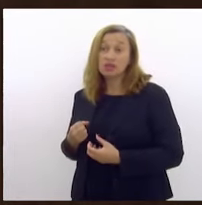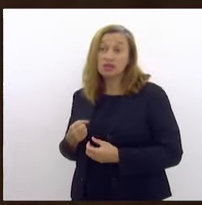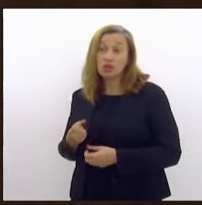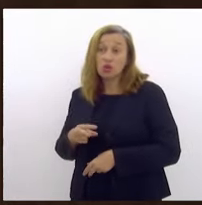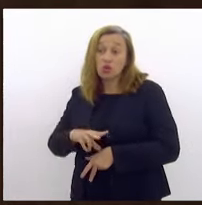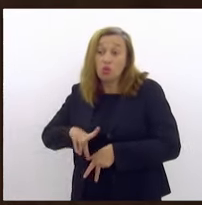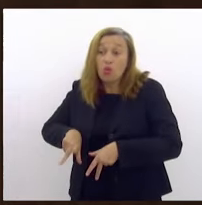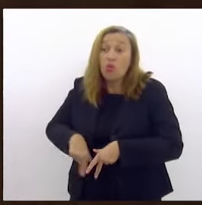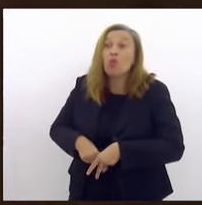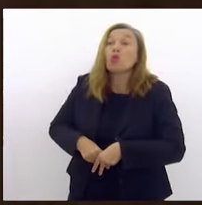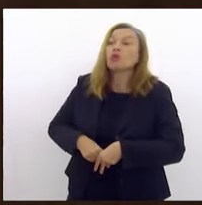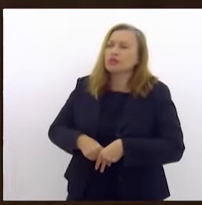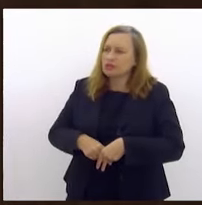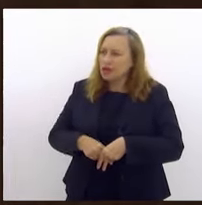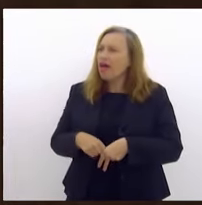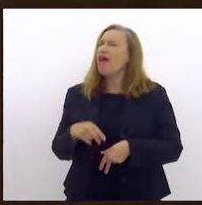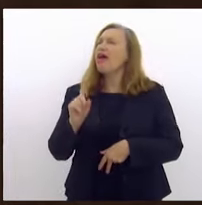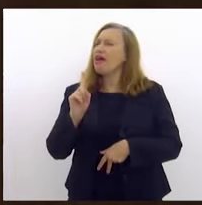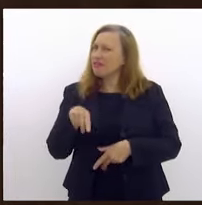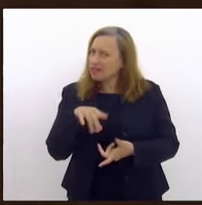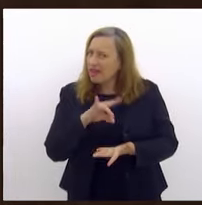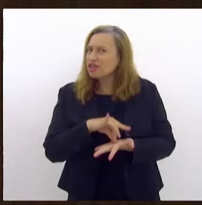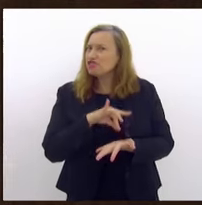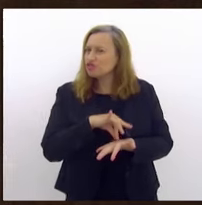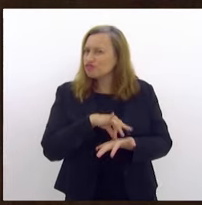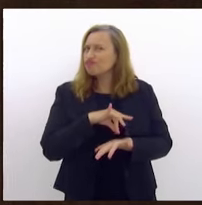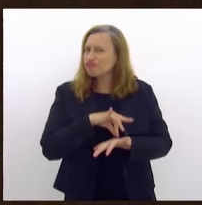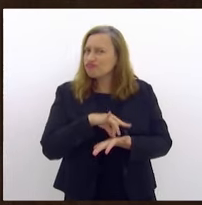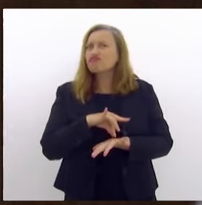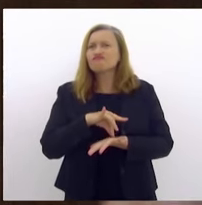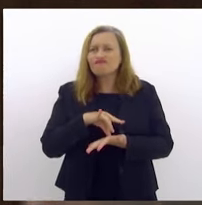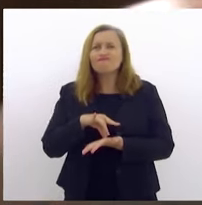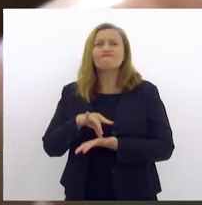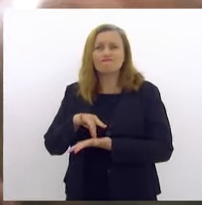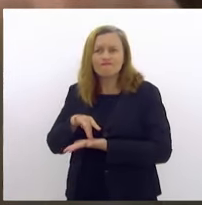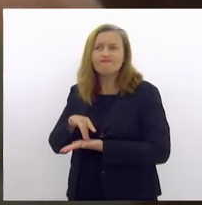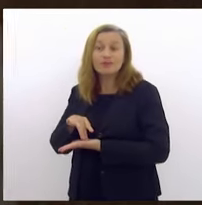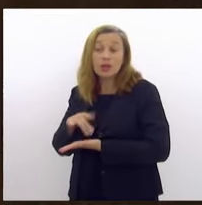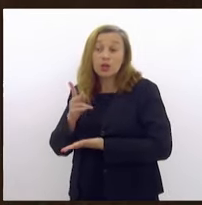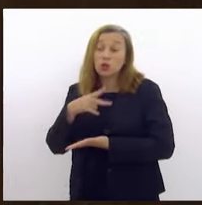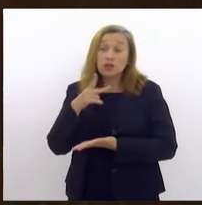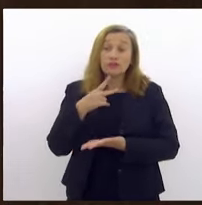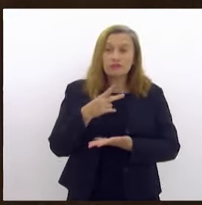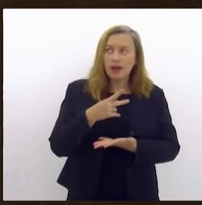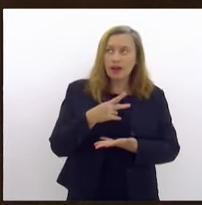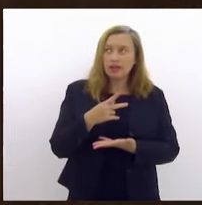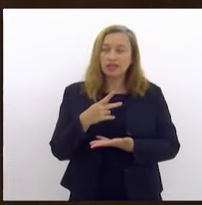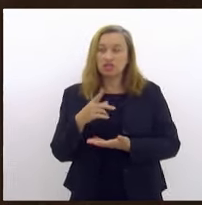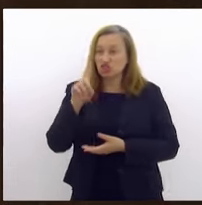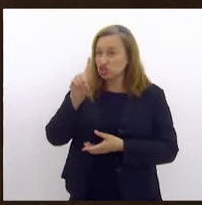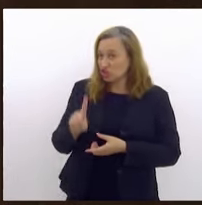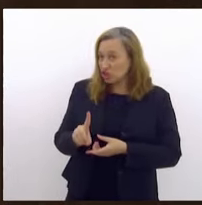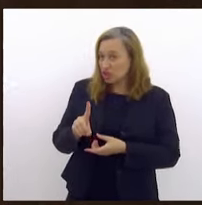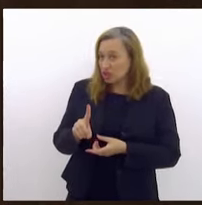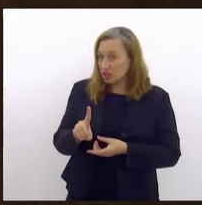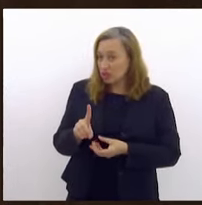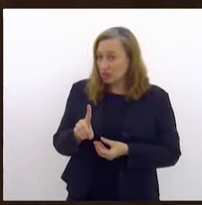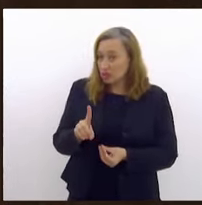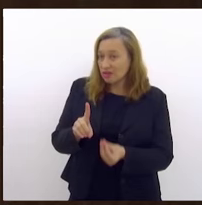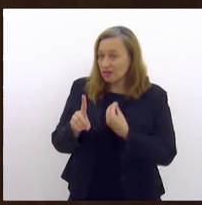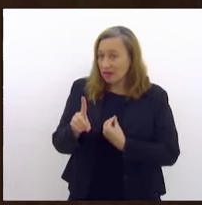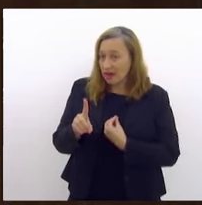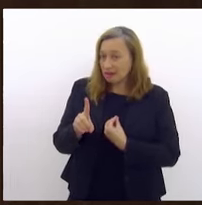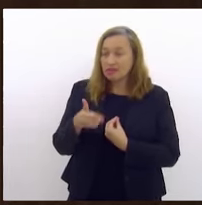propina, né, da Odebrecht. E aí... Quando se fala aqui, falou-se muito na questão do direito adquirido, deputado Rodrigo